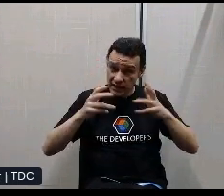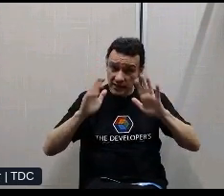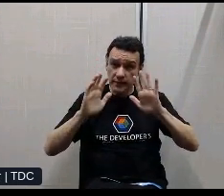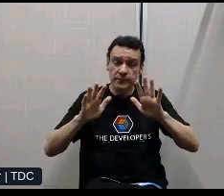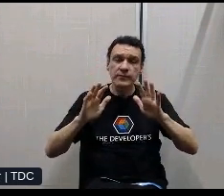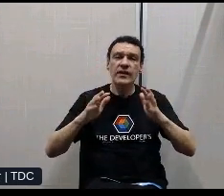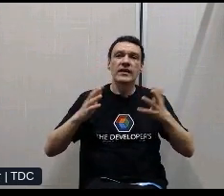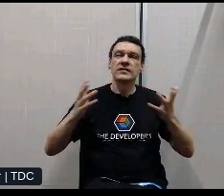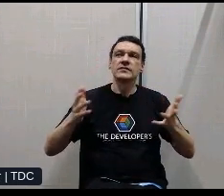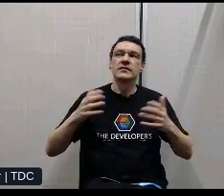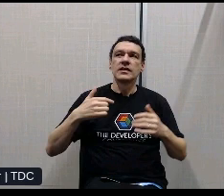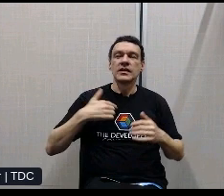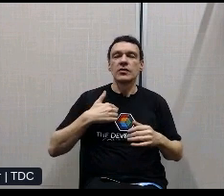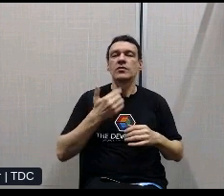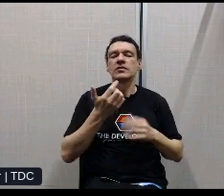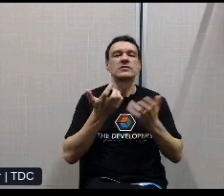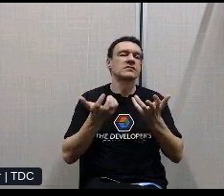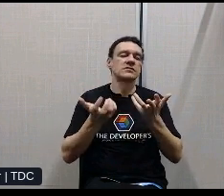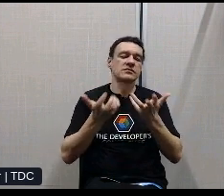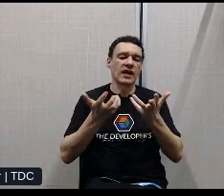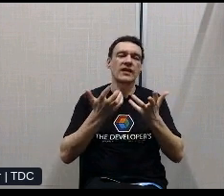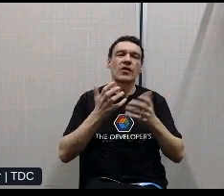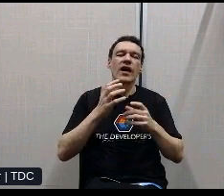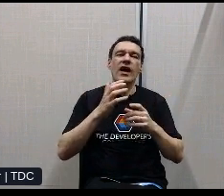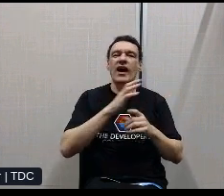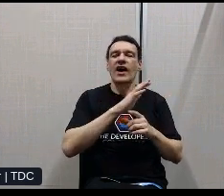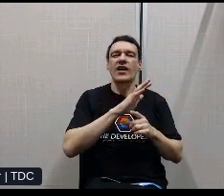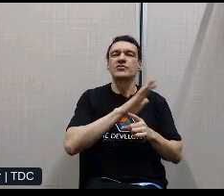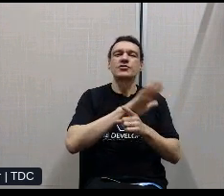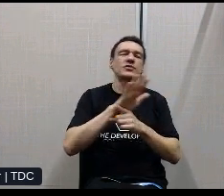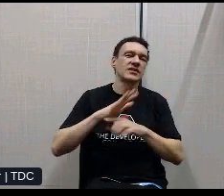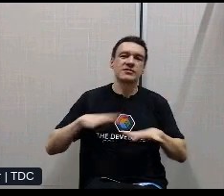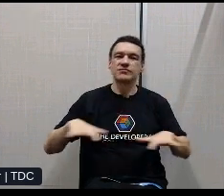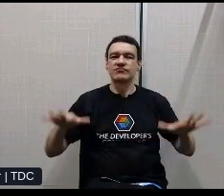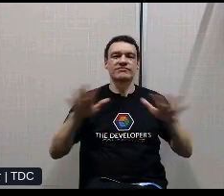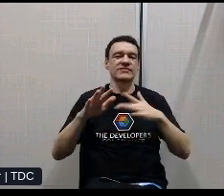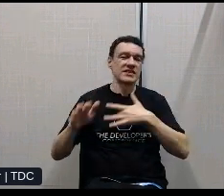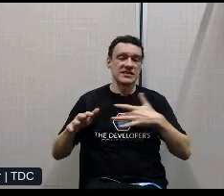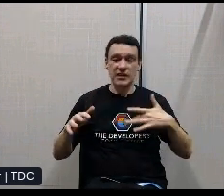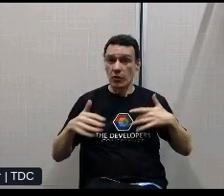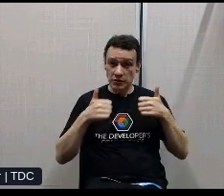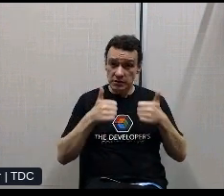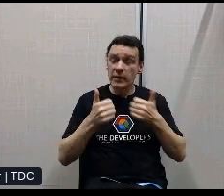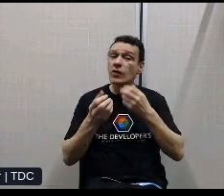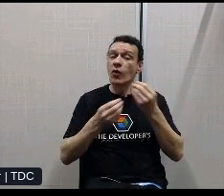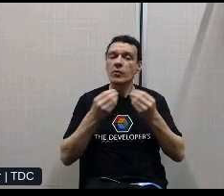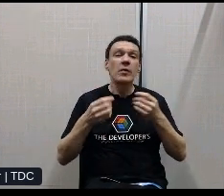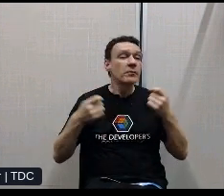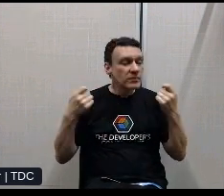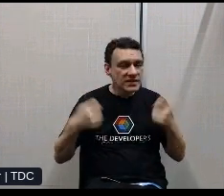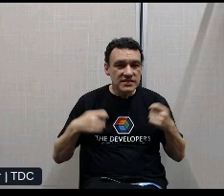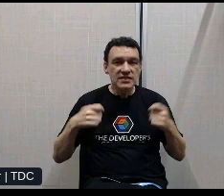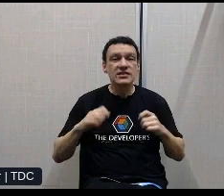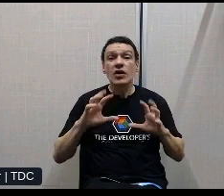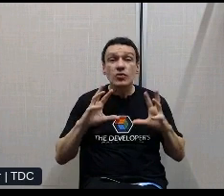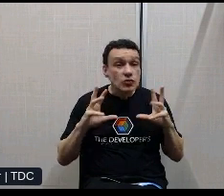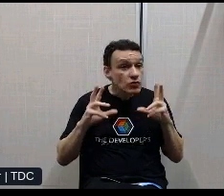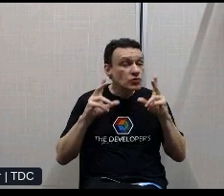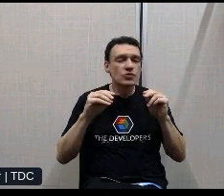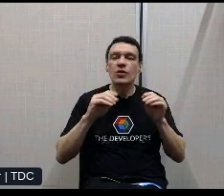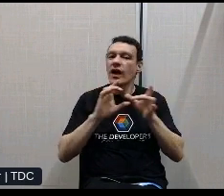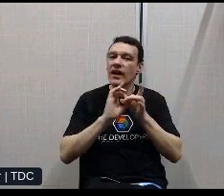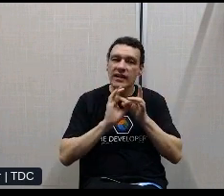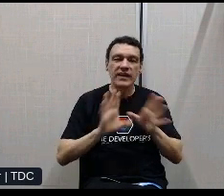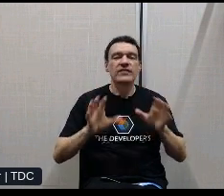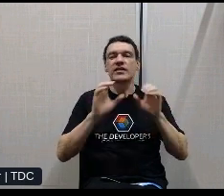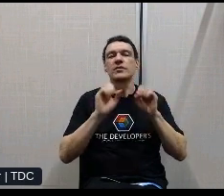universal da saúde, ela tem que garantir um desenvolvimento sustentável para todos, de modo que todos, em todos os lugares, possam acessar os